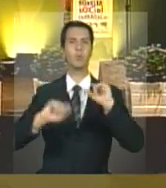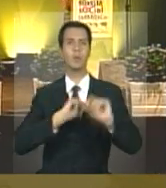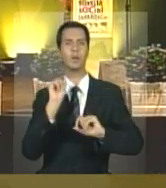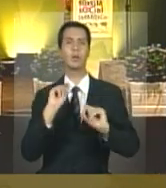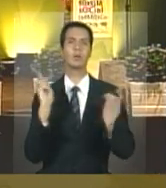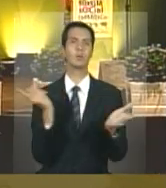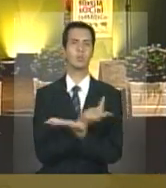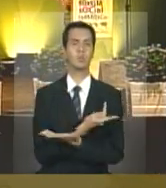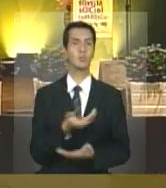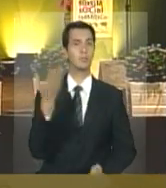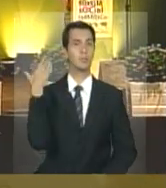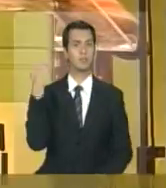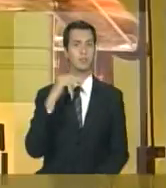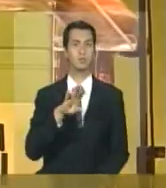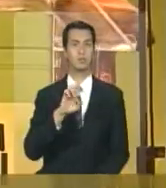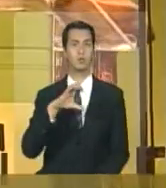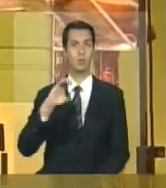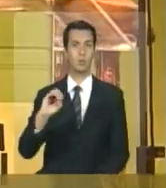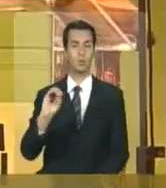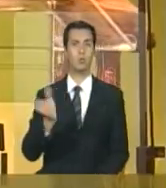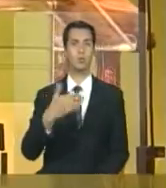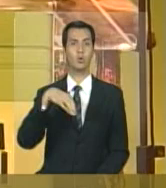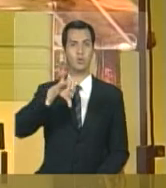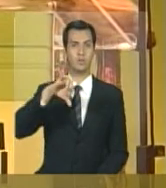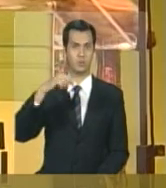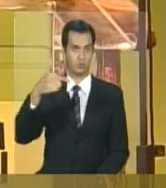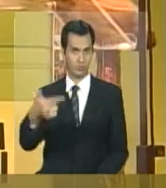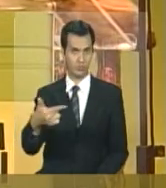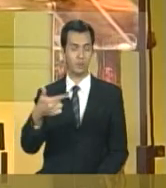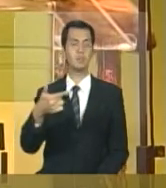Apontou que era necessário construir